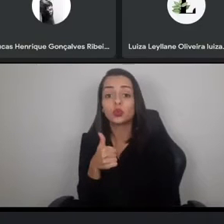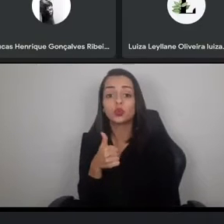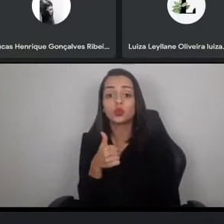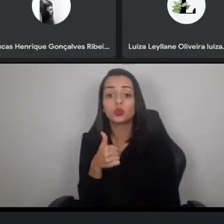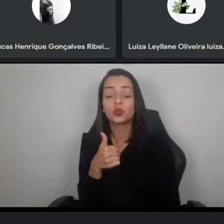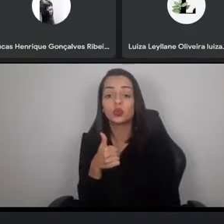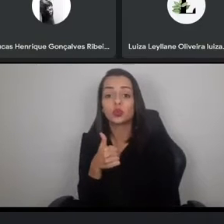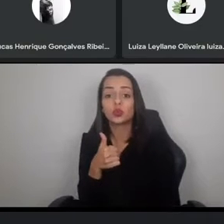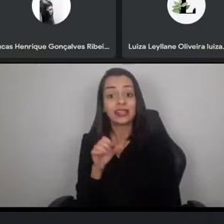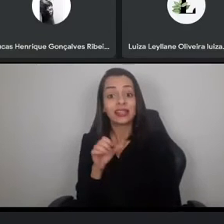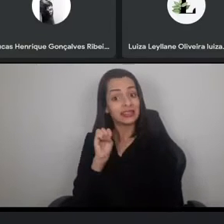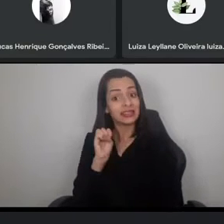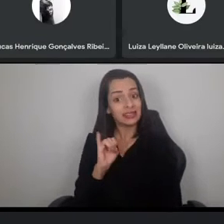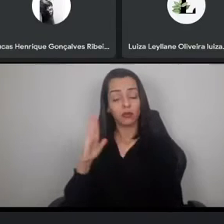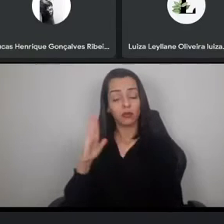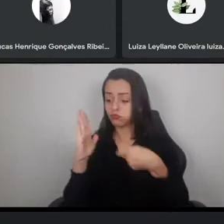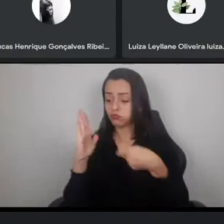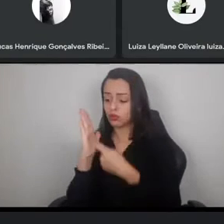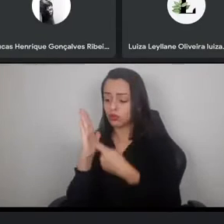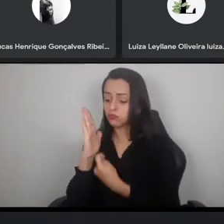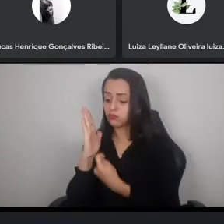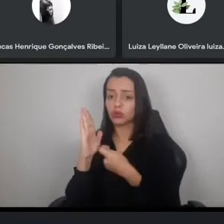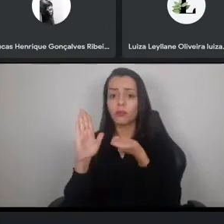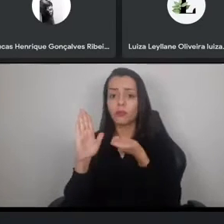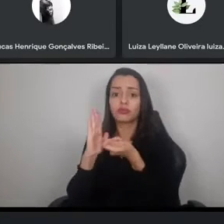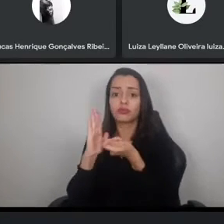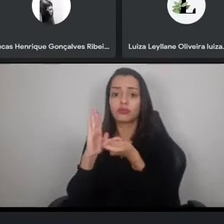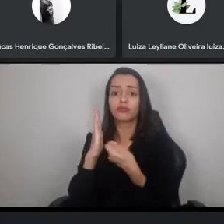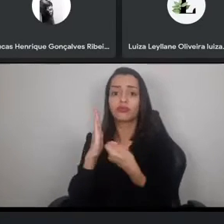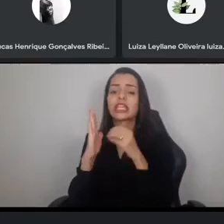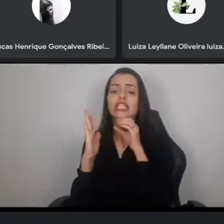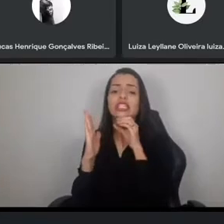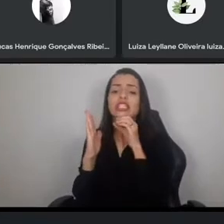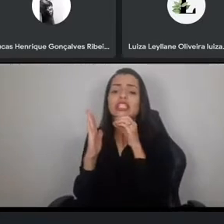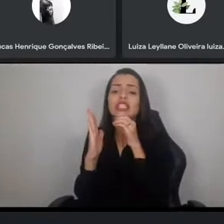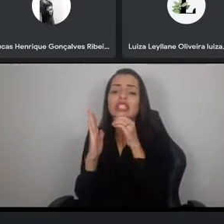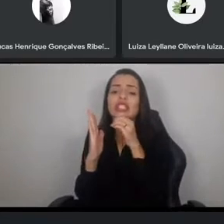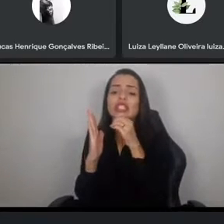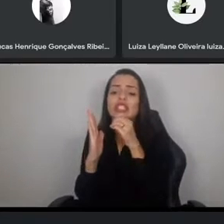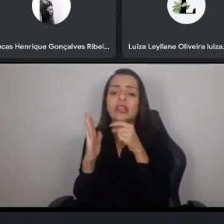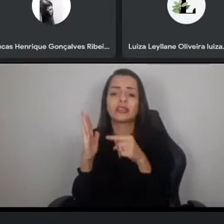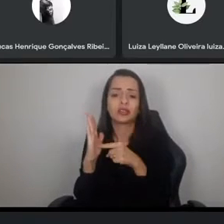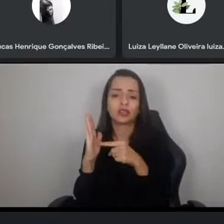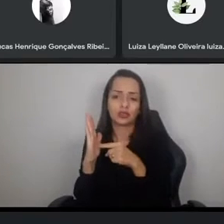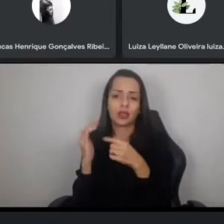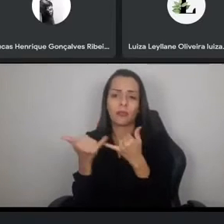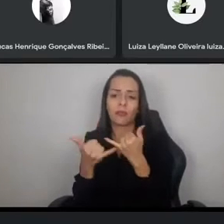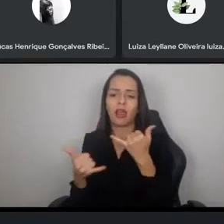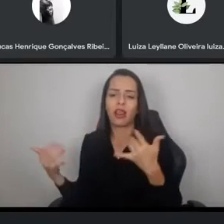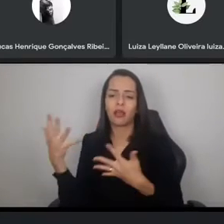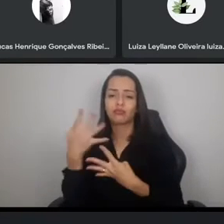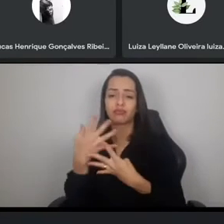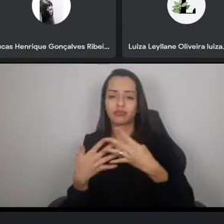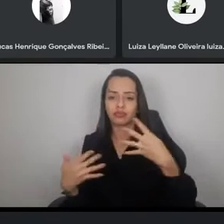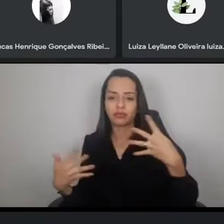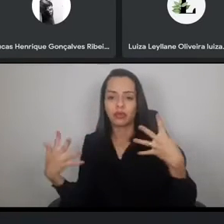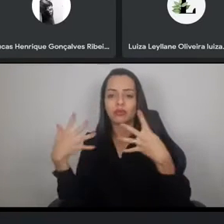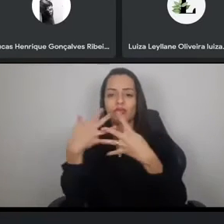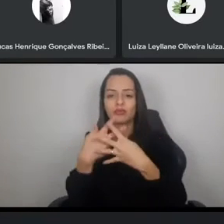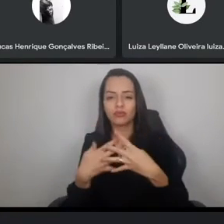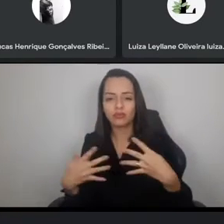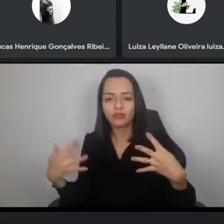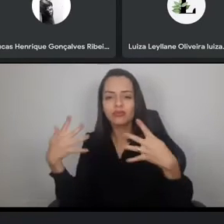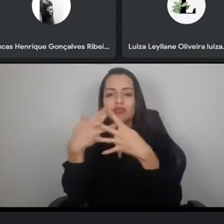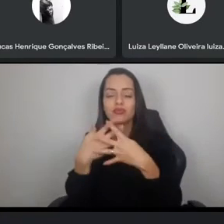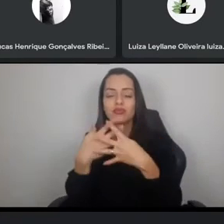eu coloco essa carga, eu vou promover um aquecimento no meu circuito. E, por consequência, eu vou perder o quê?